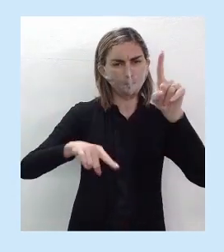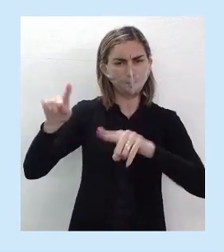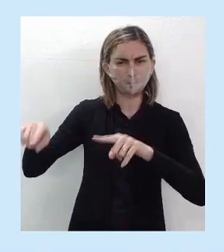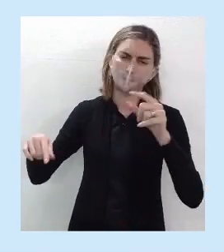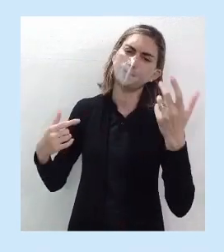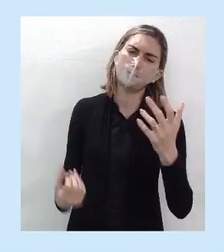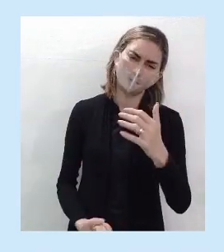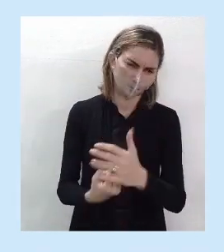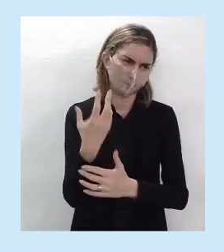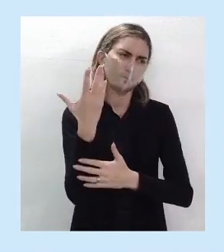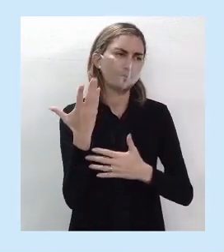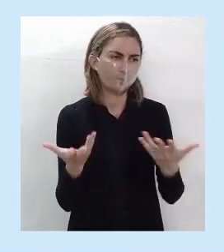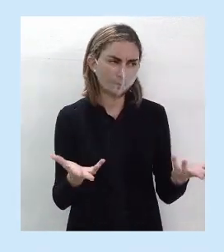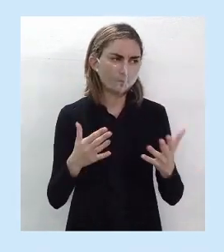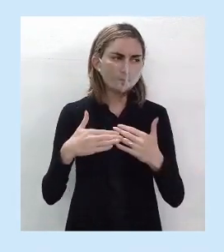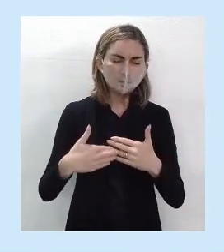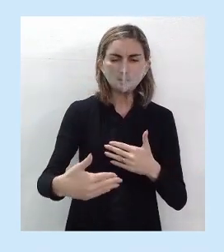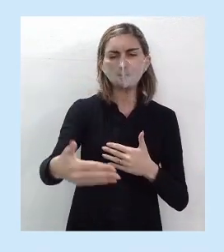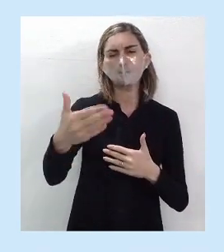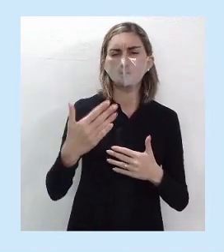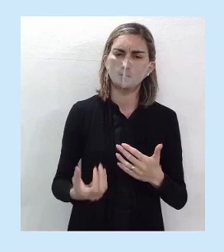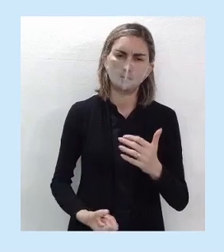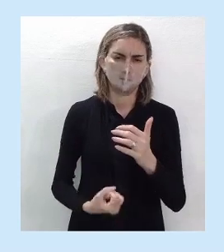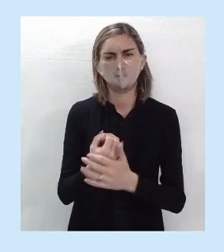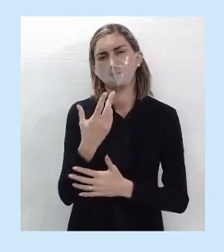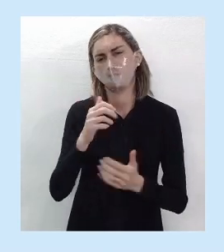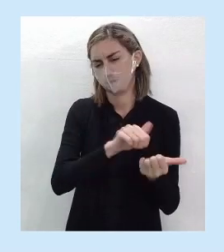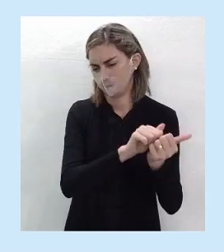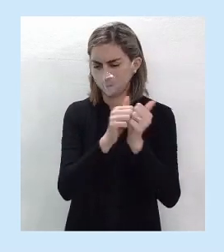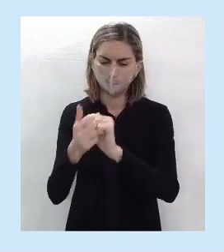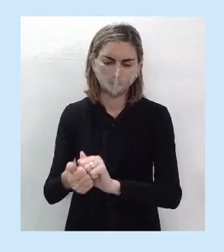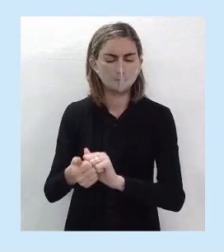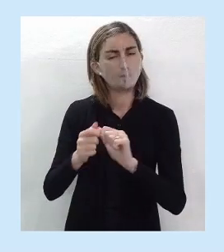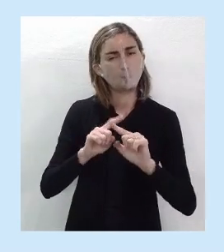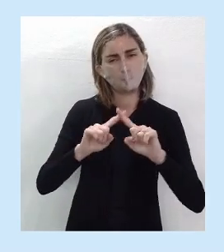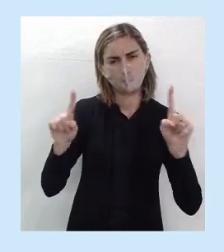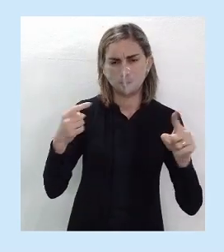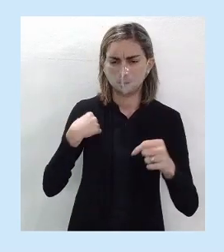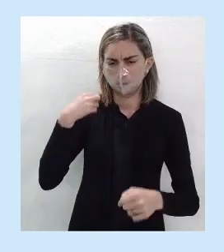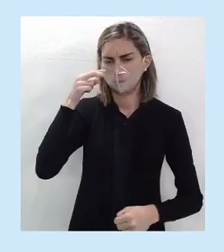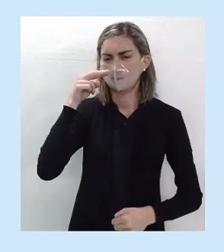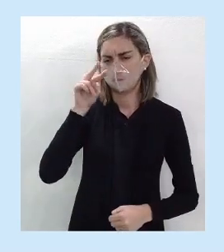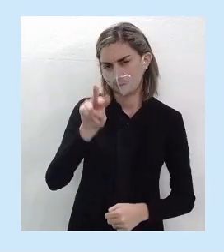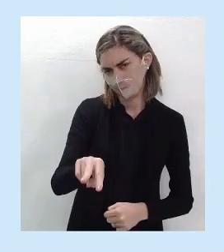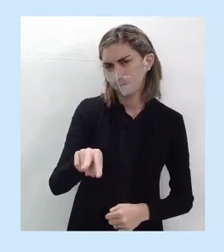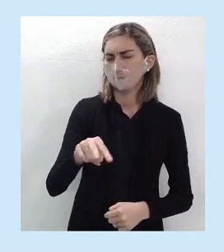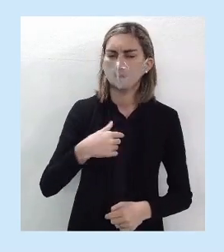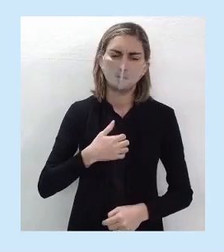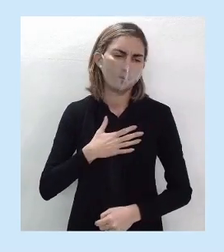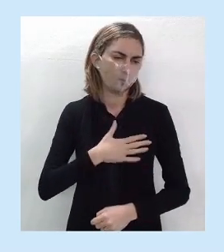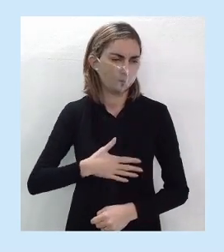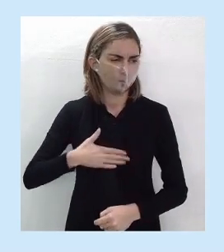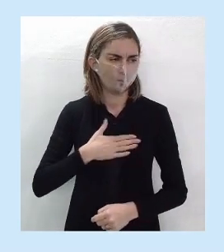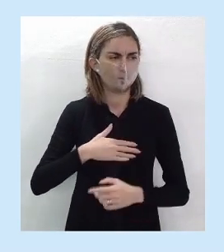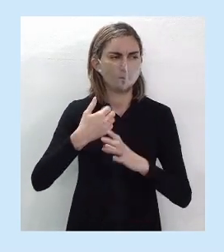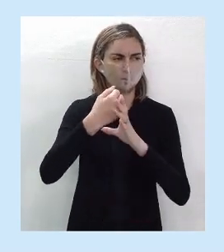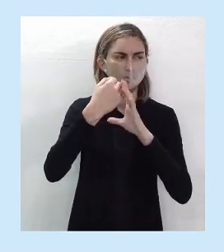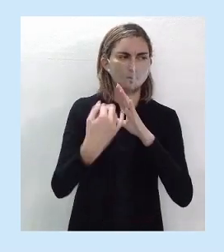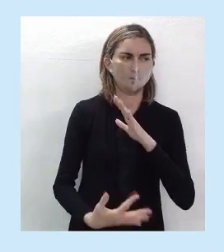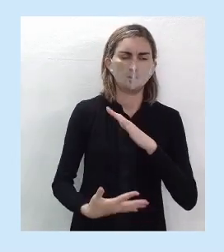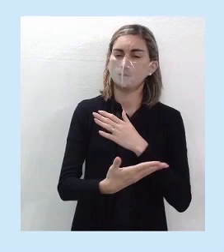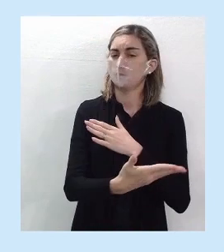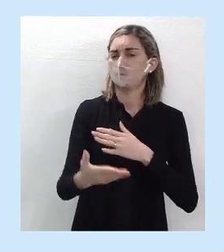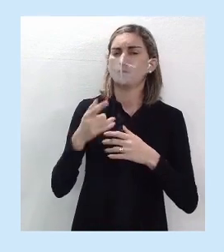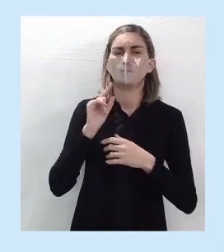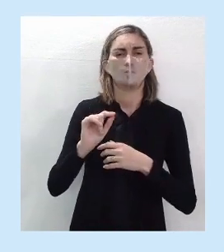já surgiram, não é? A partir de inspirações e adaptações. Mas a gente vê também, eu gosto muito da definição dada,